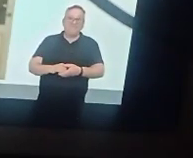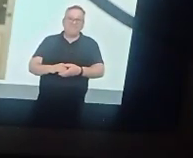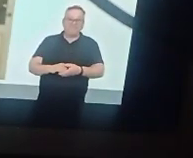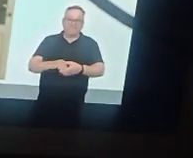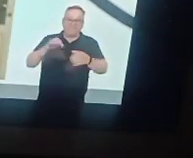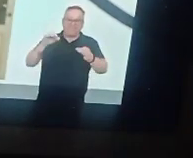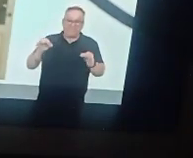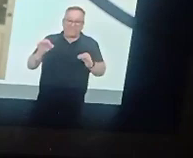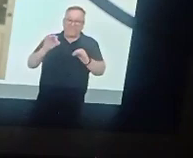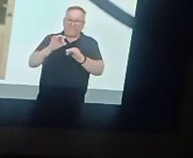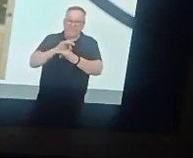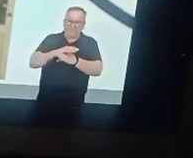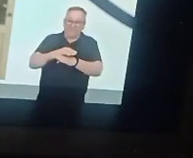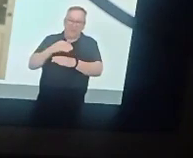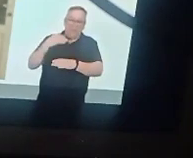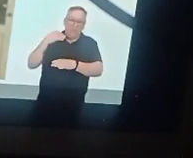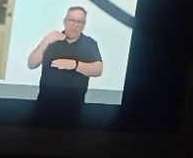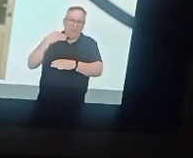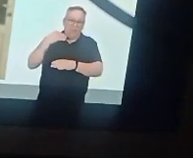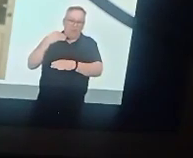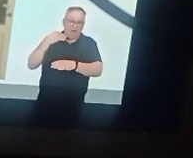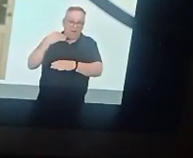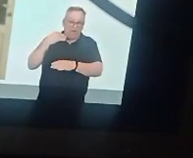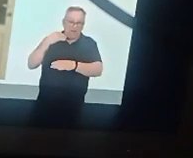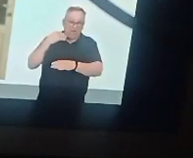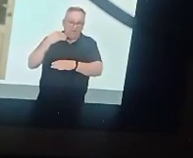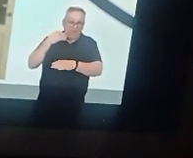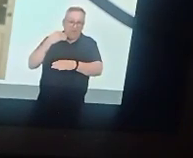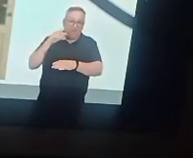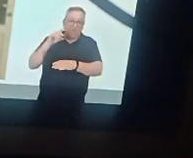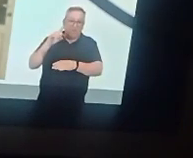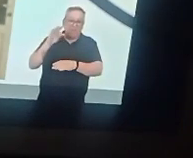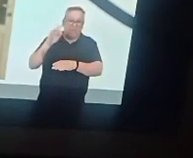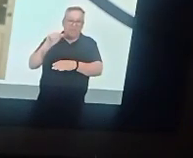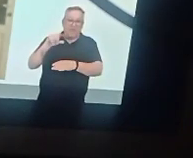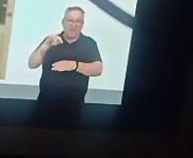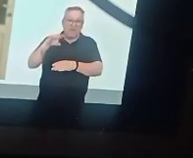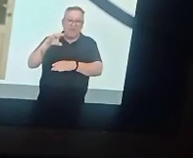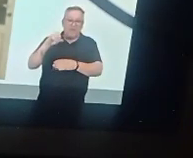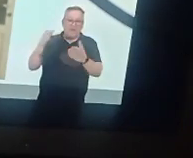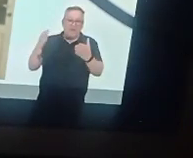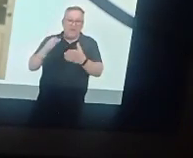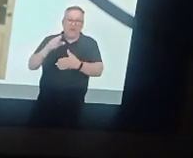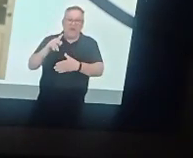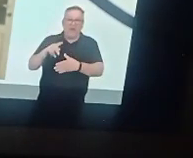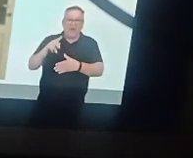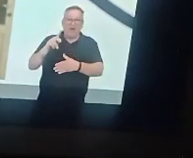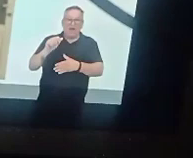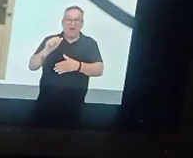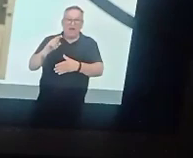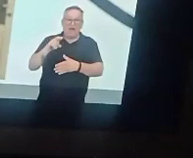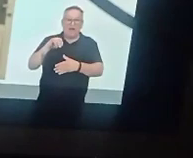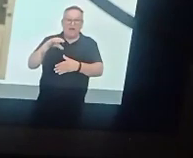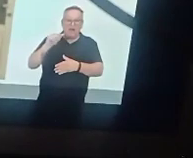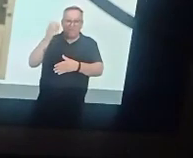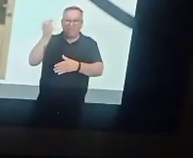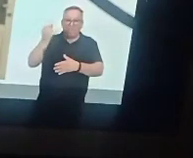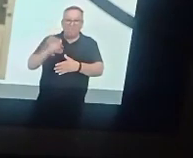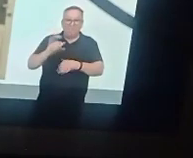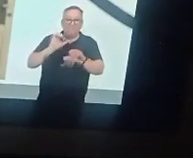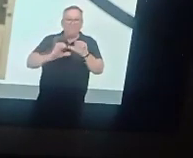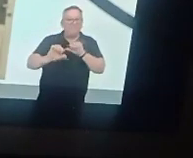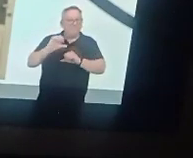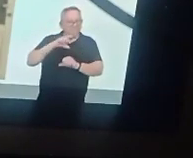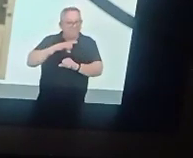Finalmente chegamos no Banco de Talentos 2023, onde a Karina vai conversar um pouquinho com vocês sobre as alterações que a gente